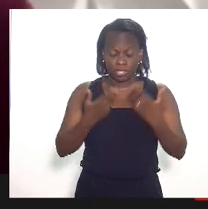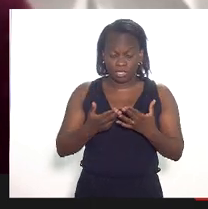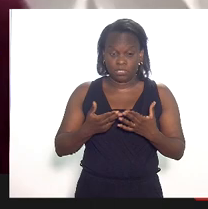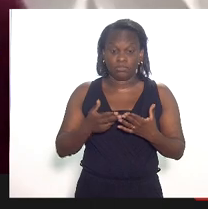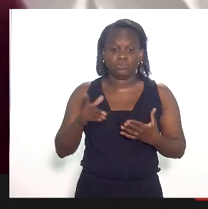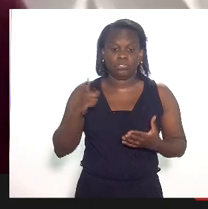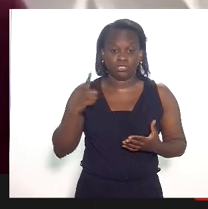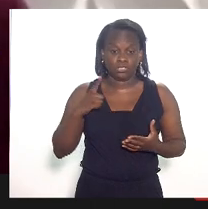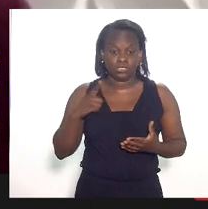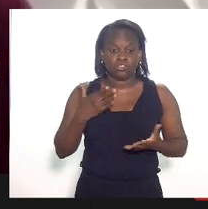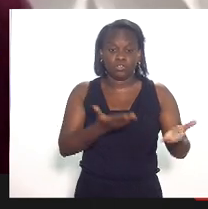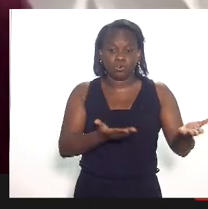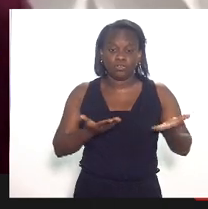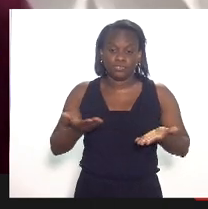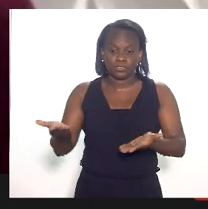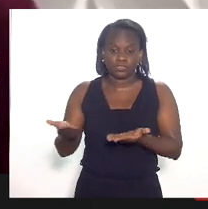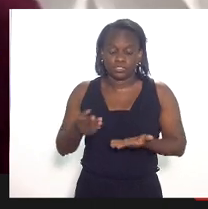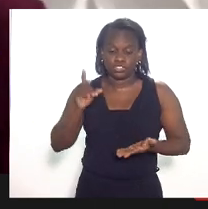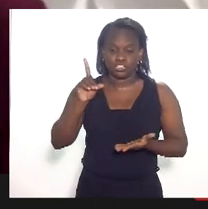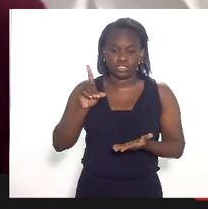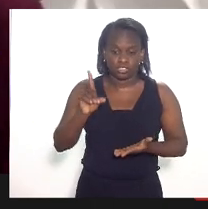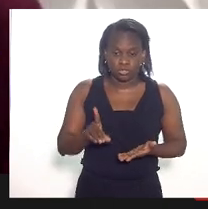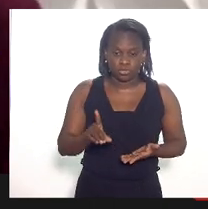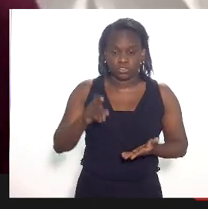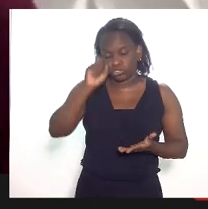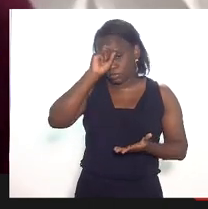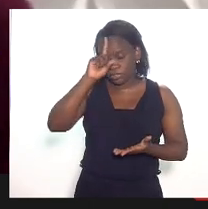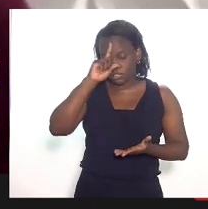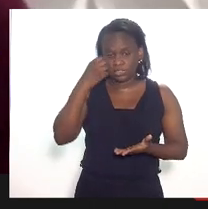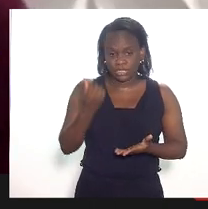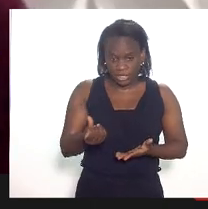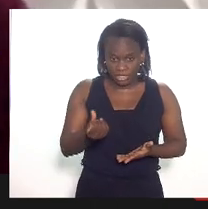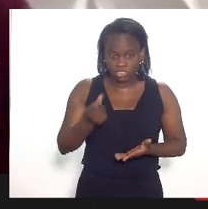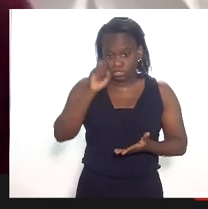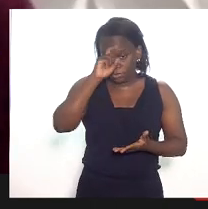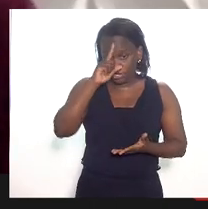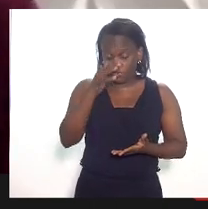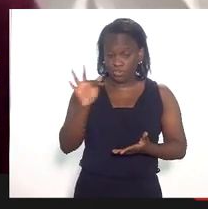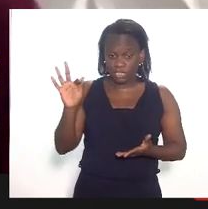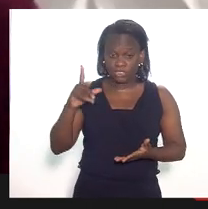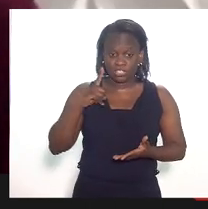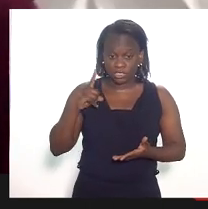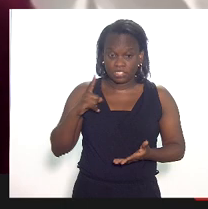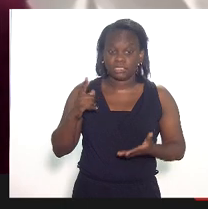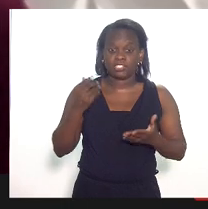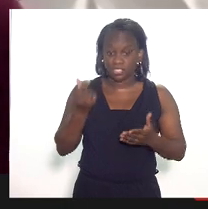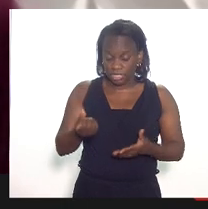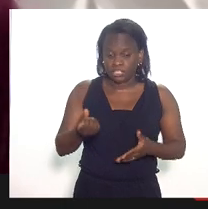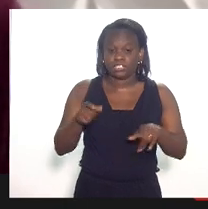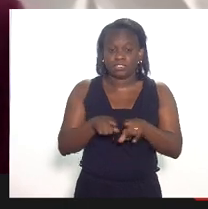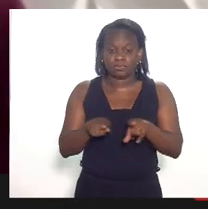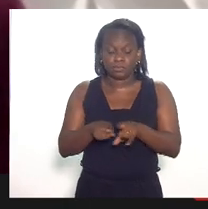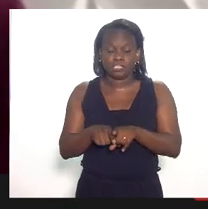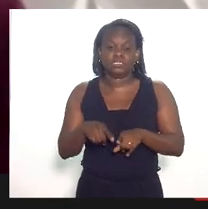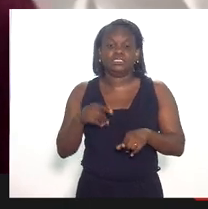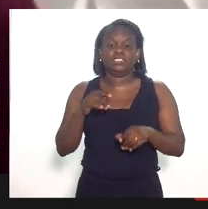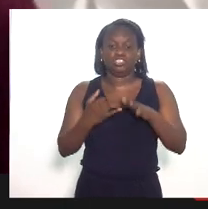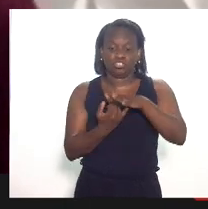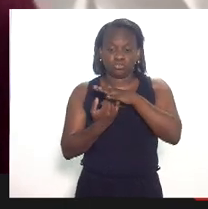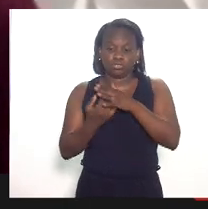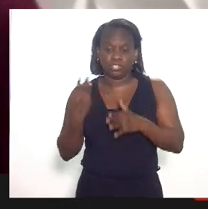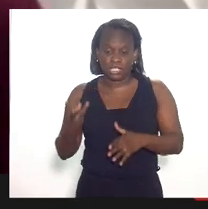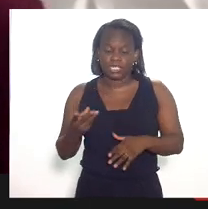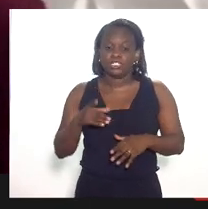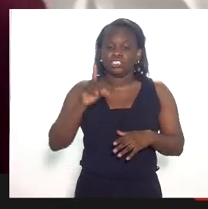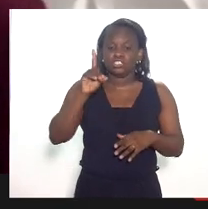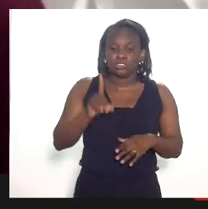pública, foram convocados os diretores dos 6 hospitais federais e dos 3 institutos. Estava ausente o diretor